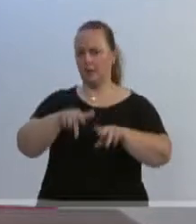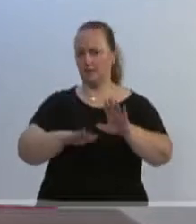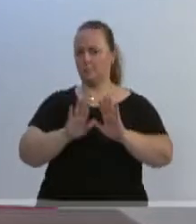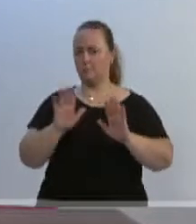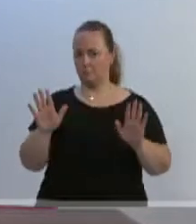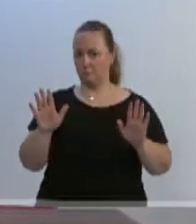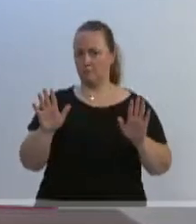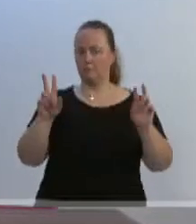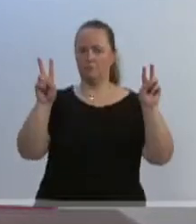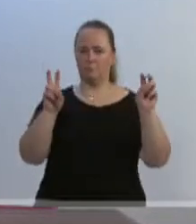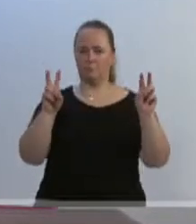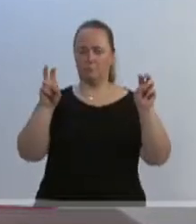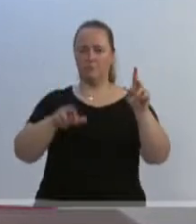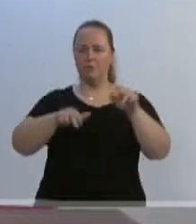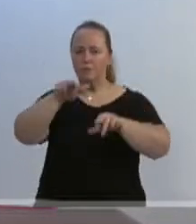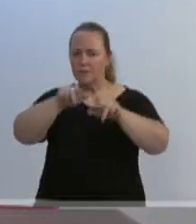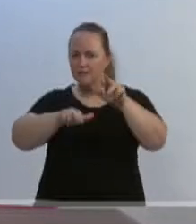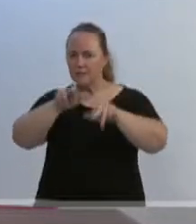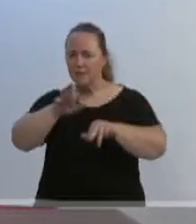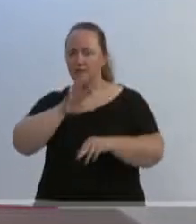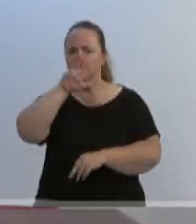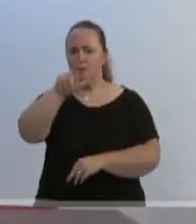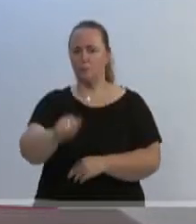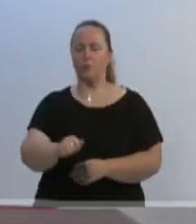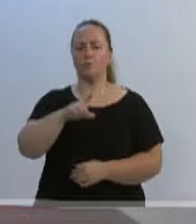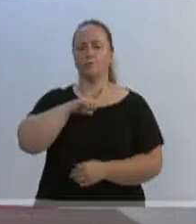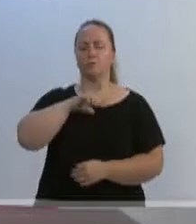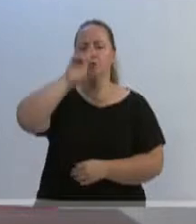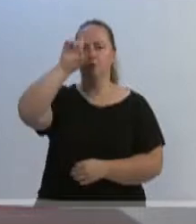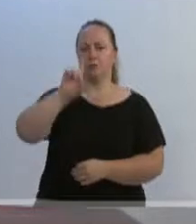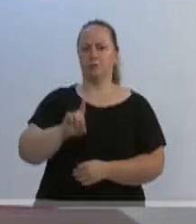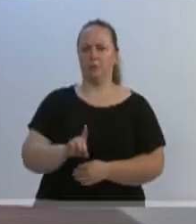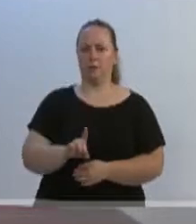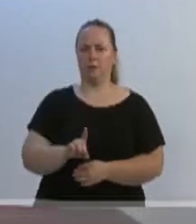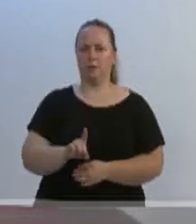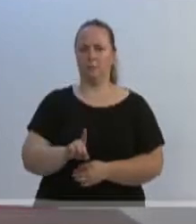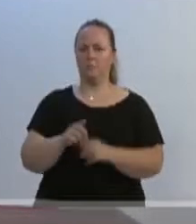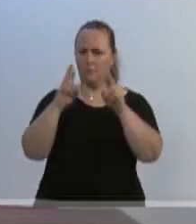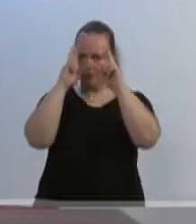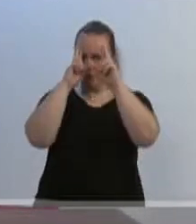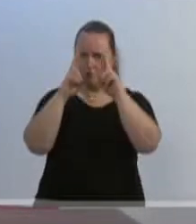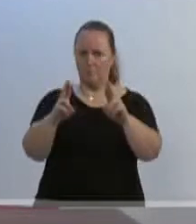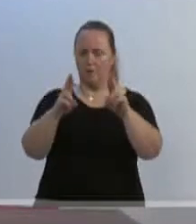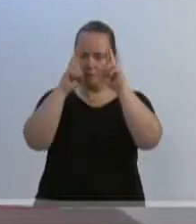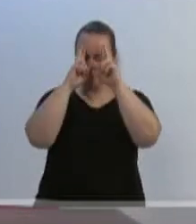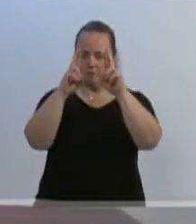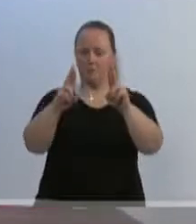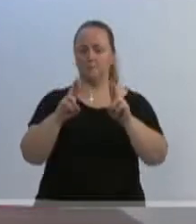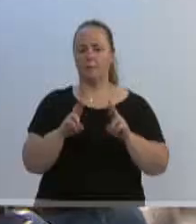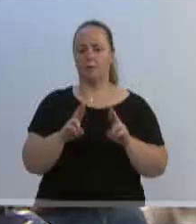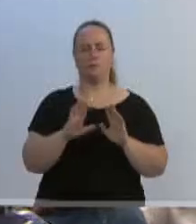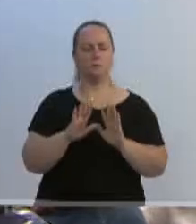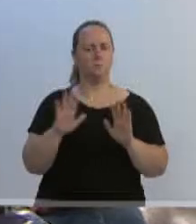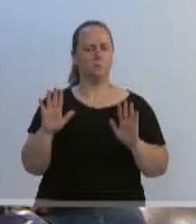diz respeito à diversidade de gênero, todos têm os seus direitos. Todos. E respeitem os direitos de todos. Era isso, presidente.